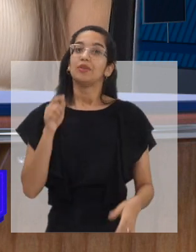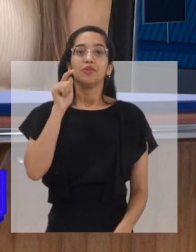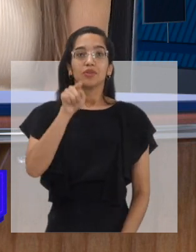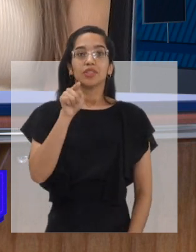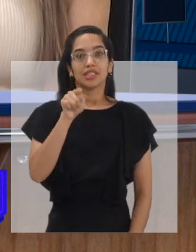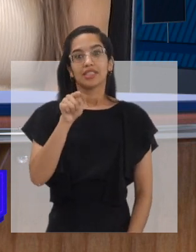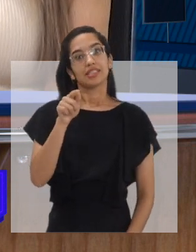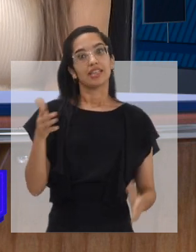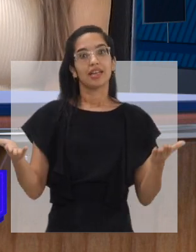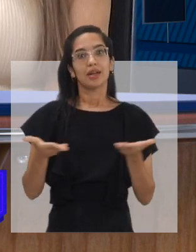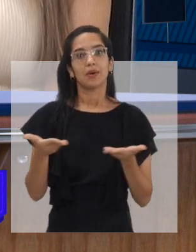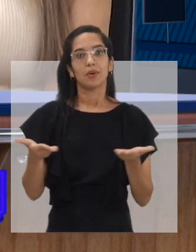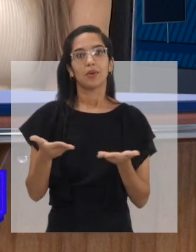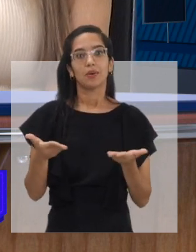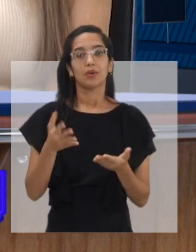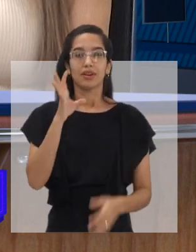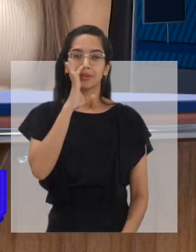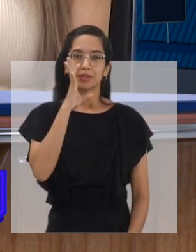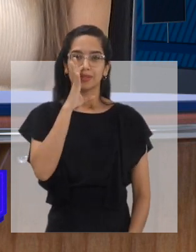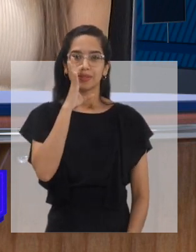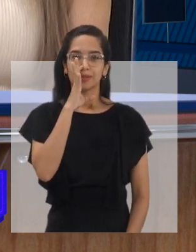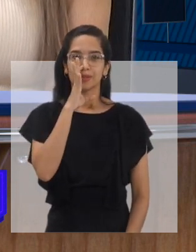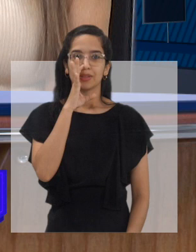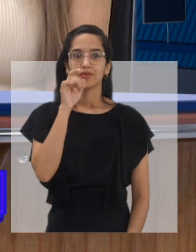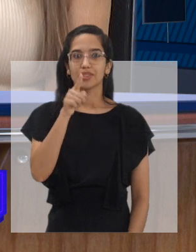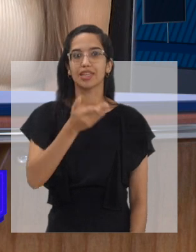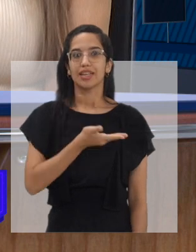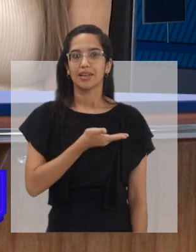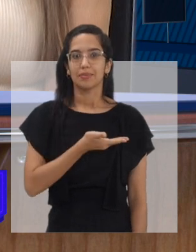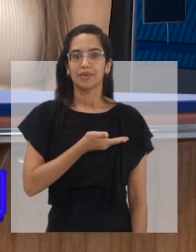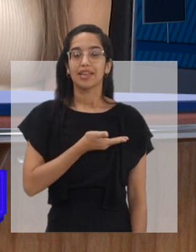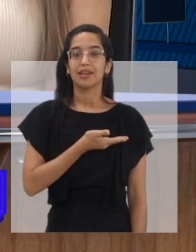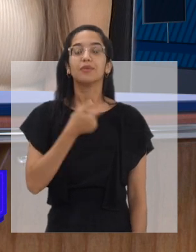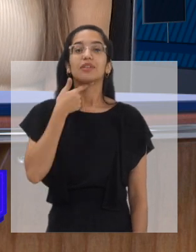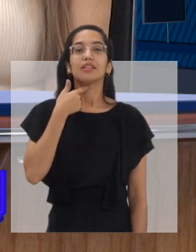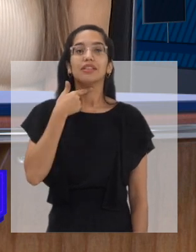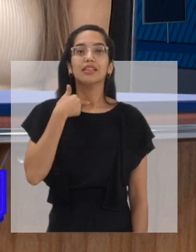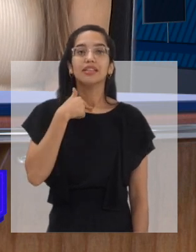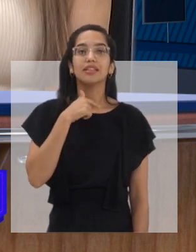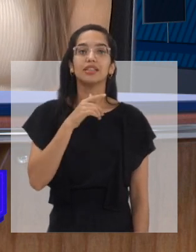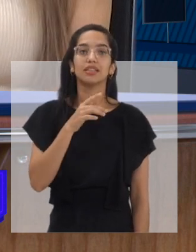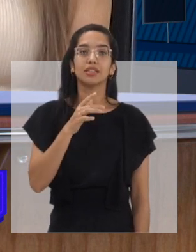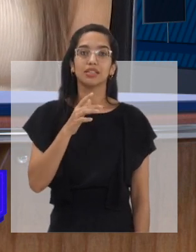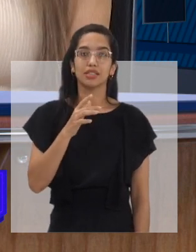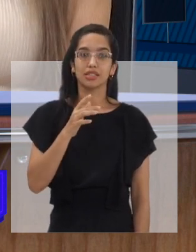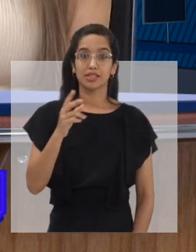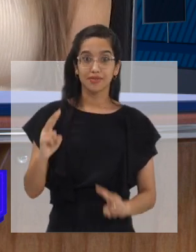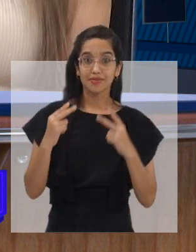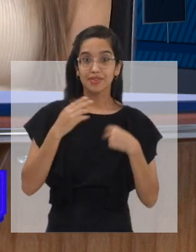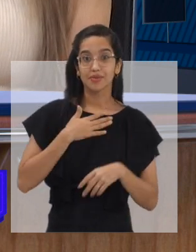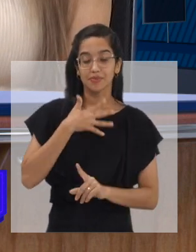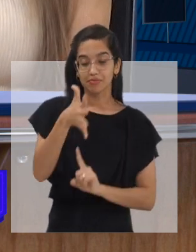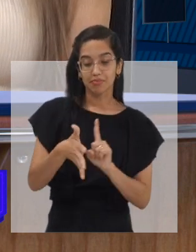está como telespectador, você que é amigo e quer conferir a nossa palestra, que vamos falar exatamente